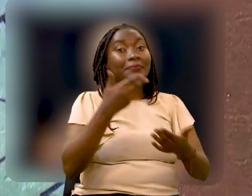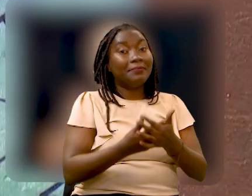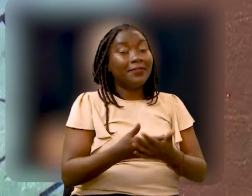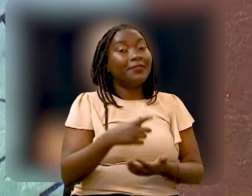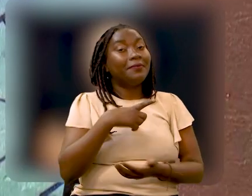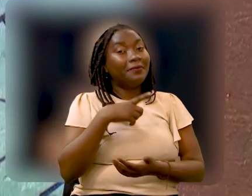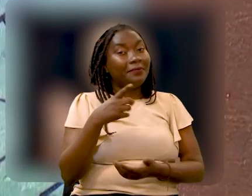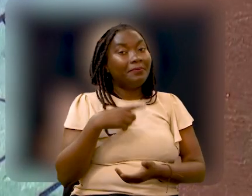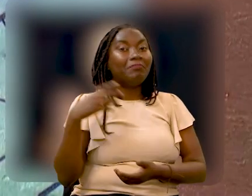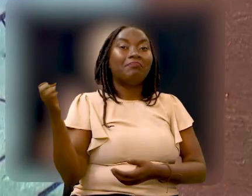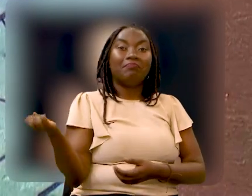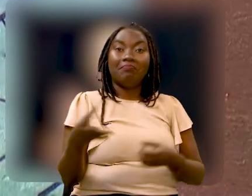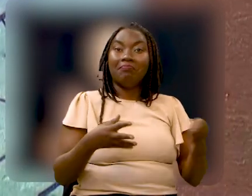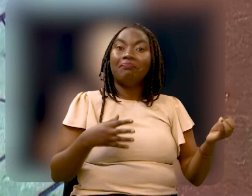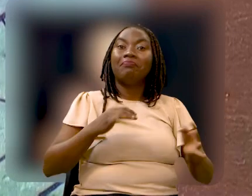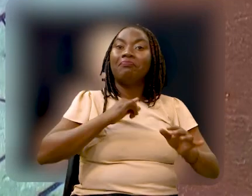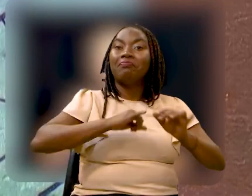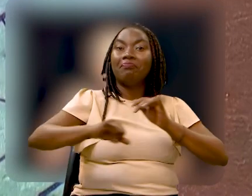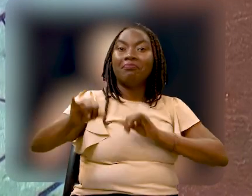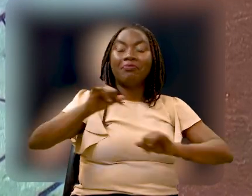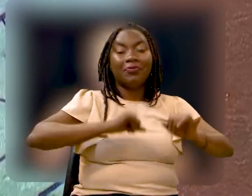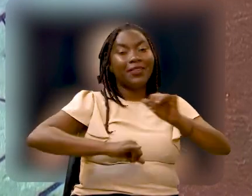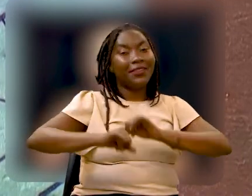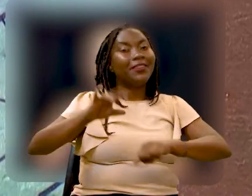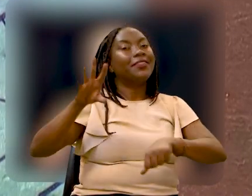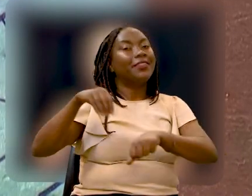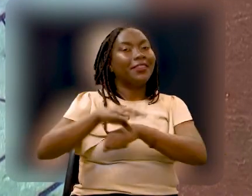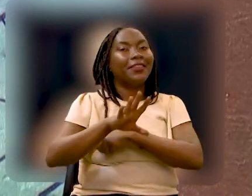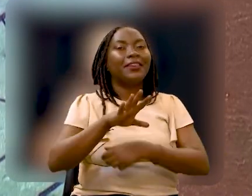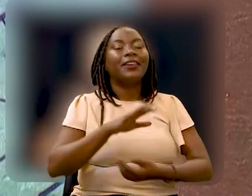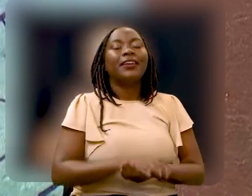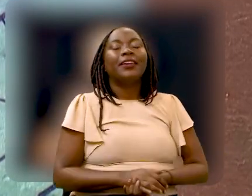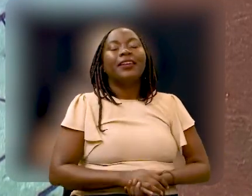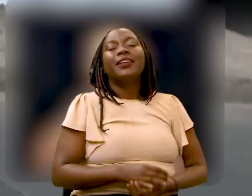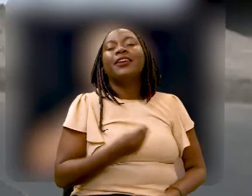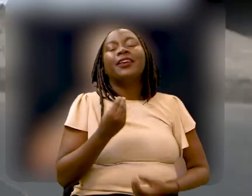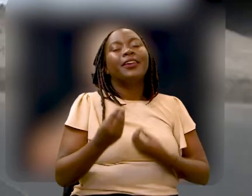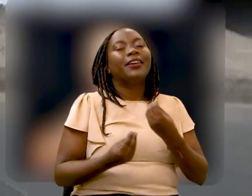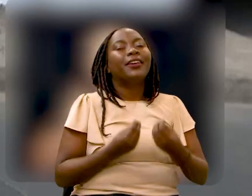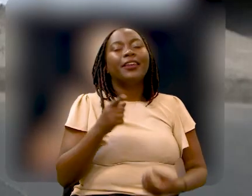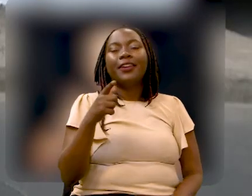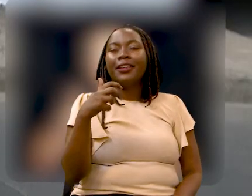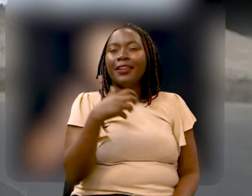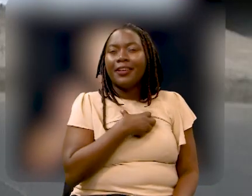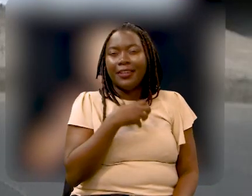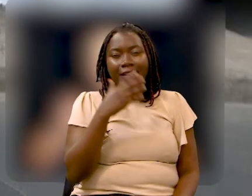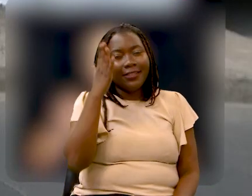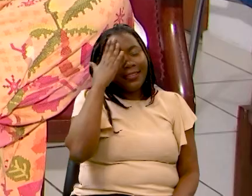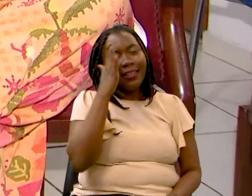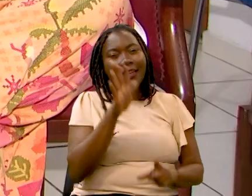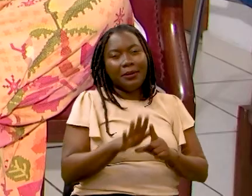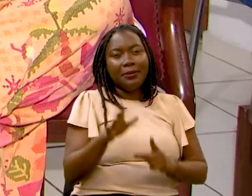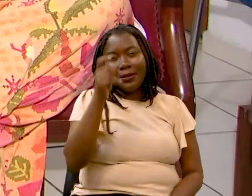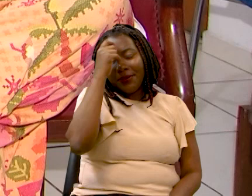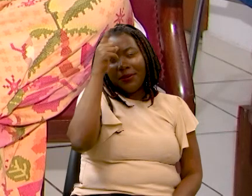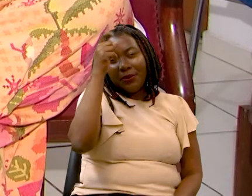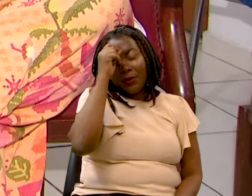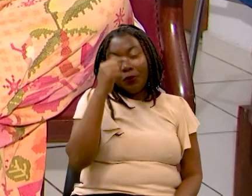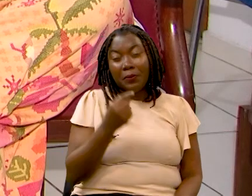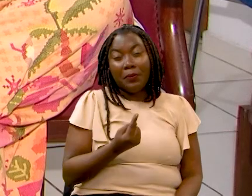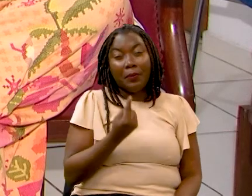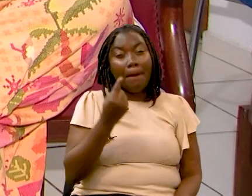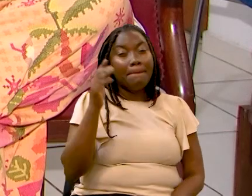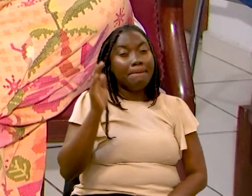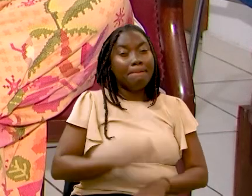aonde ela está. E em breve terá grandes notícias aí que a gente trará. E como foi para você? A